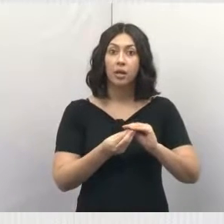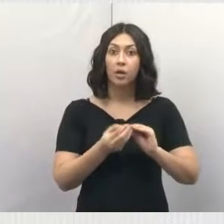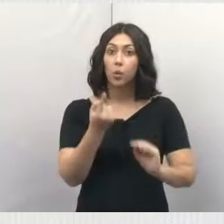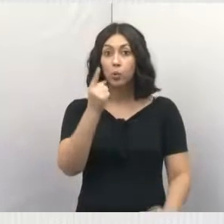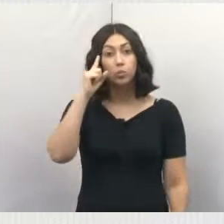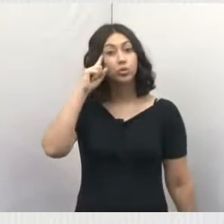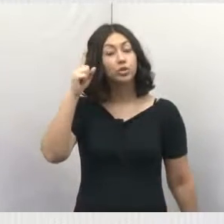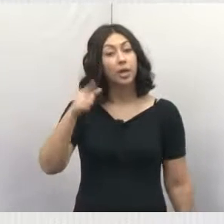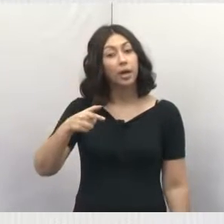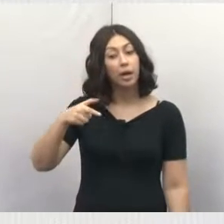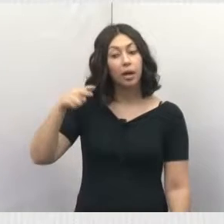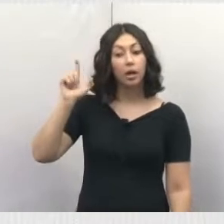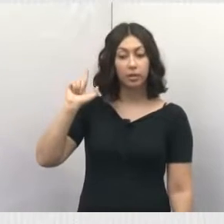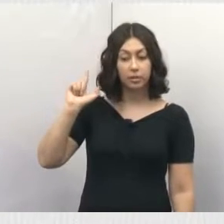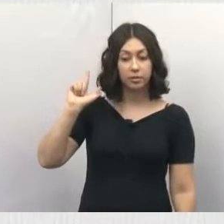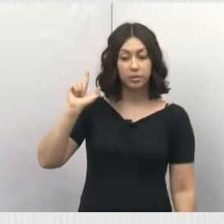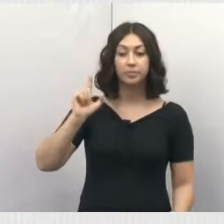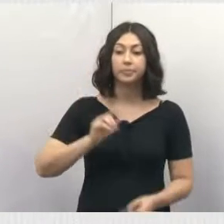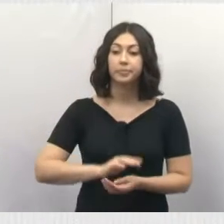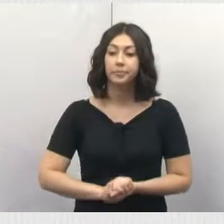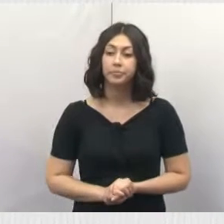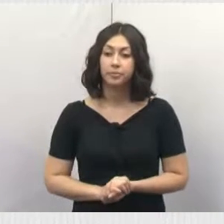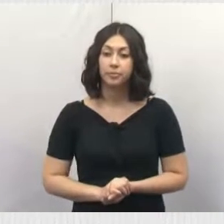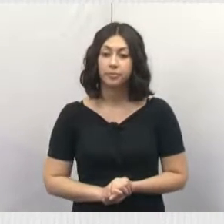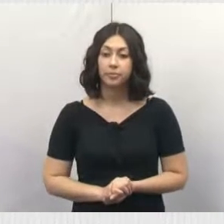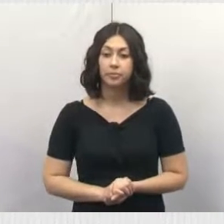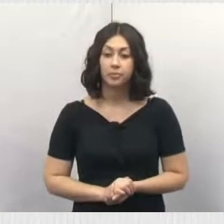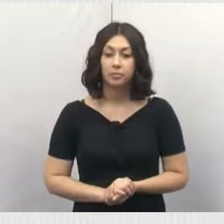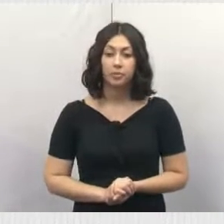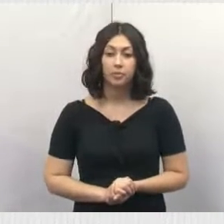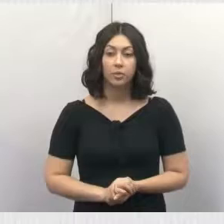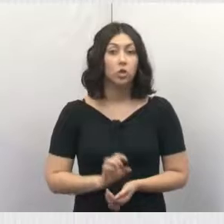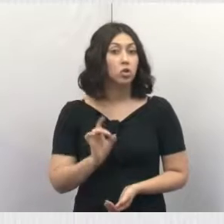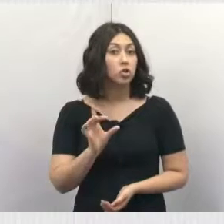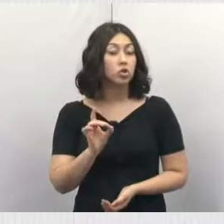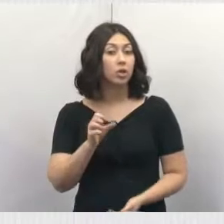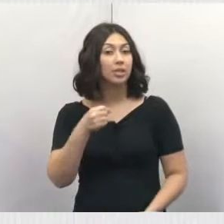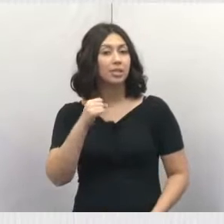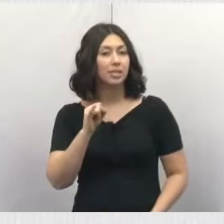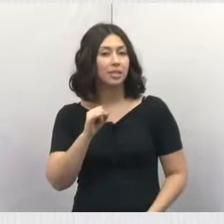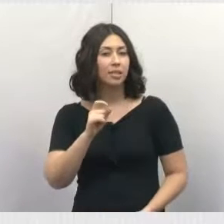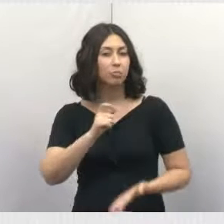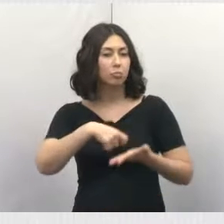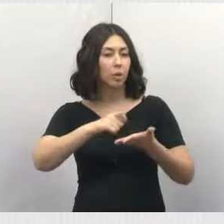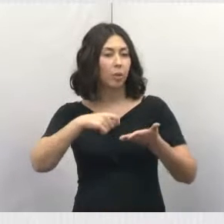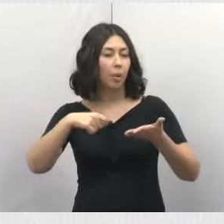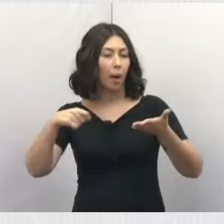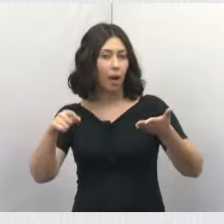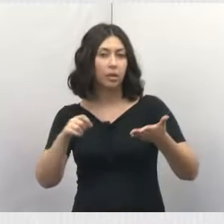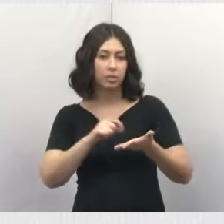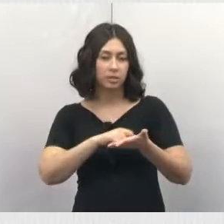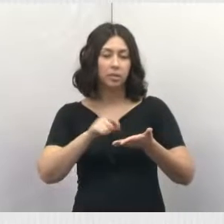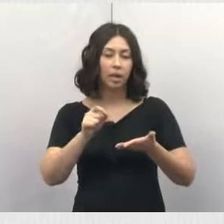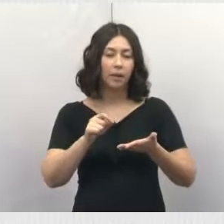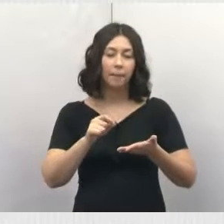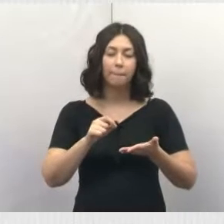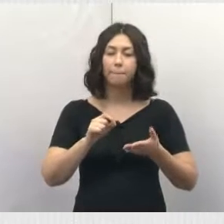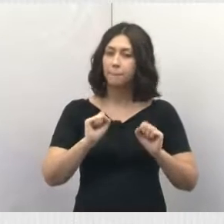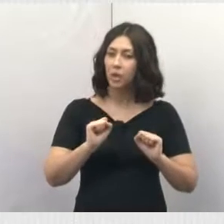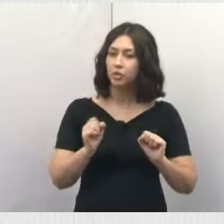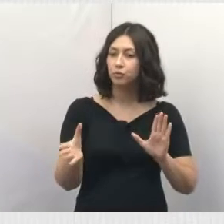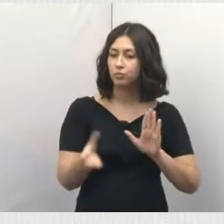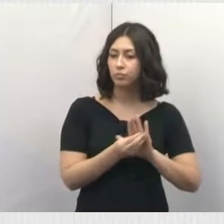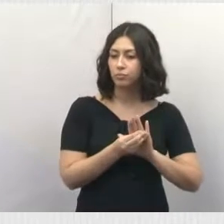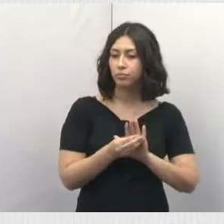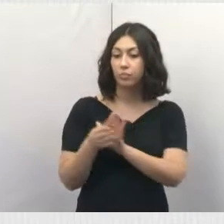anterior à da realização da sessão, com exceção aquelas que forem assinadas pela maioria absoluta dos vereadores. Previsão